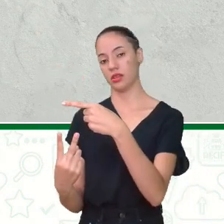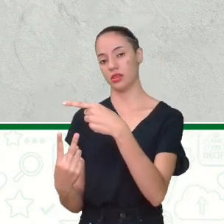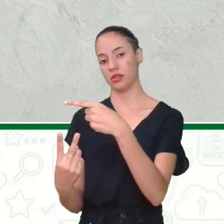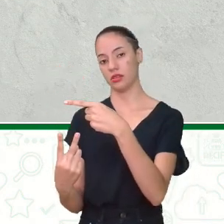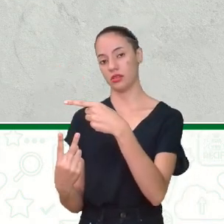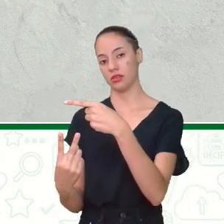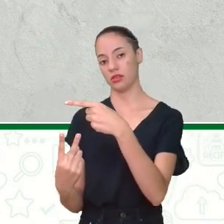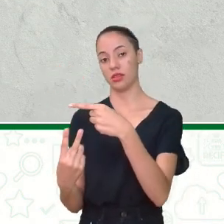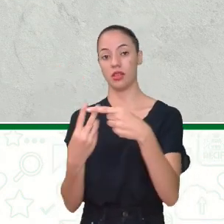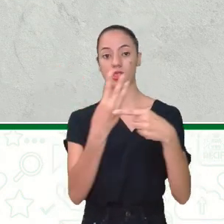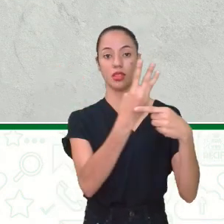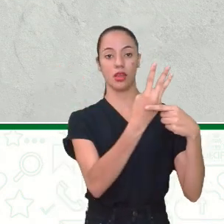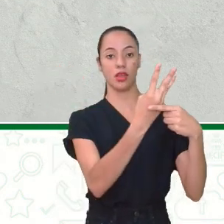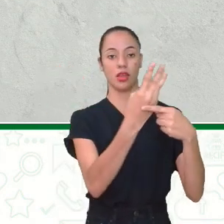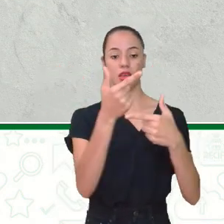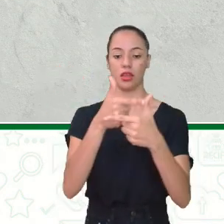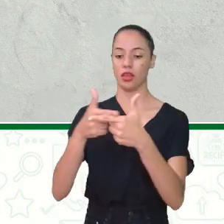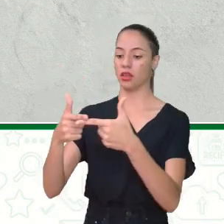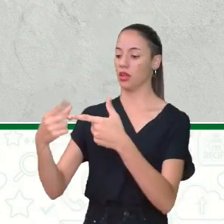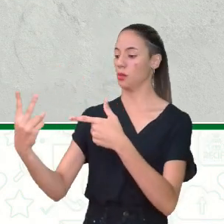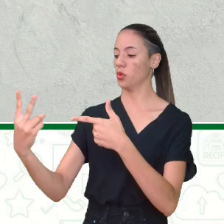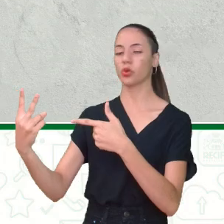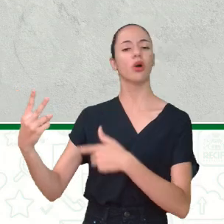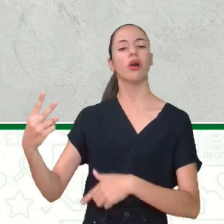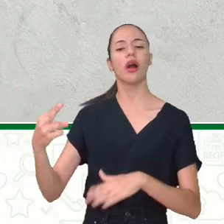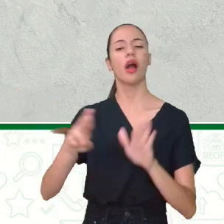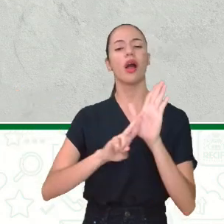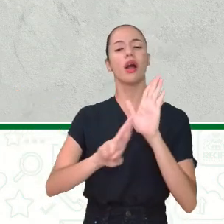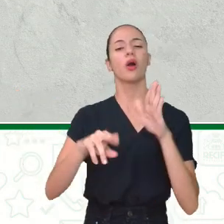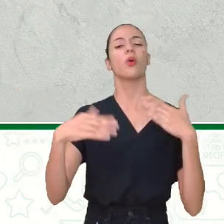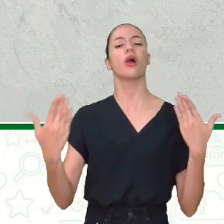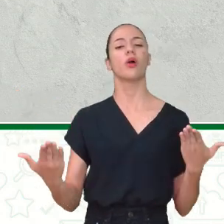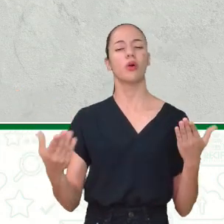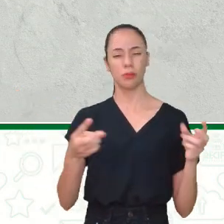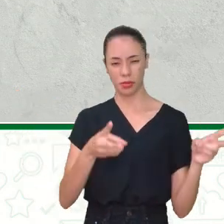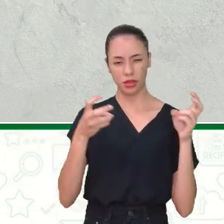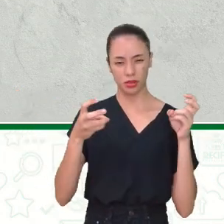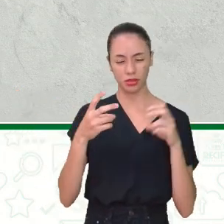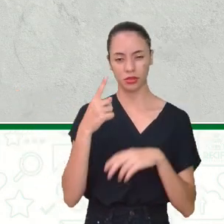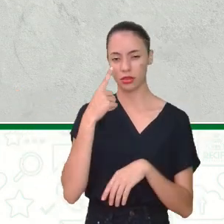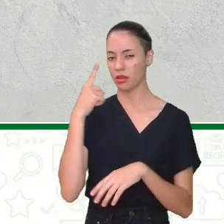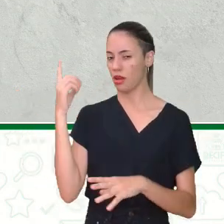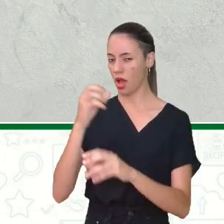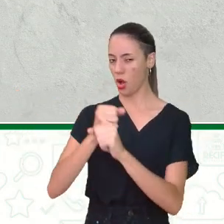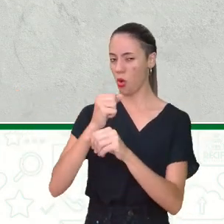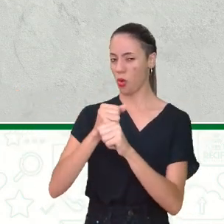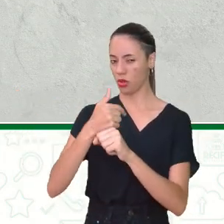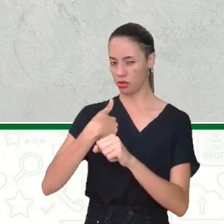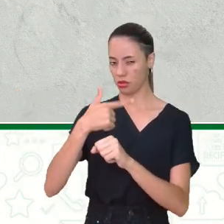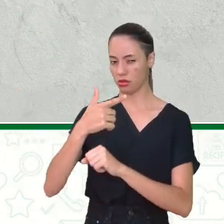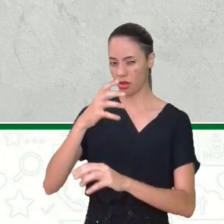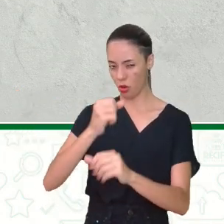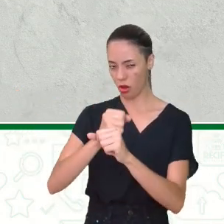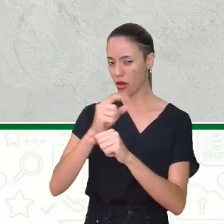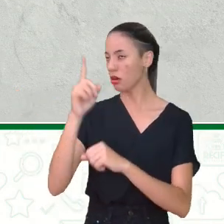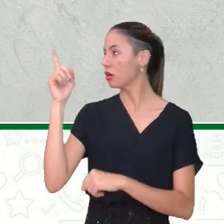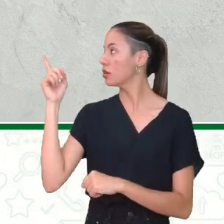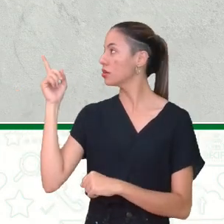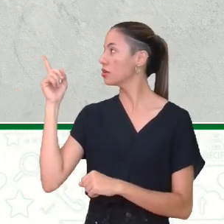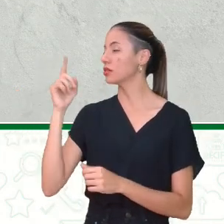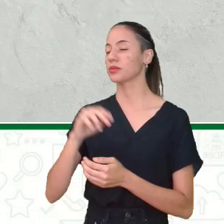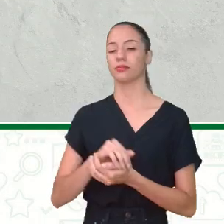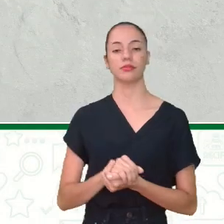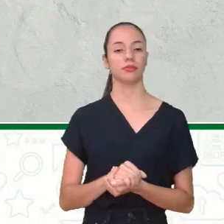dividido por 2. E o resultado disso aí? Perceberam a continha que eu fiz? A continha